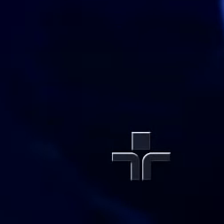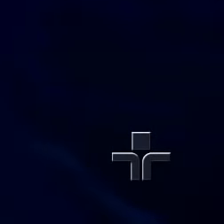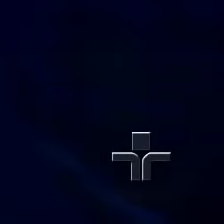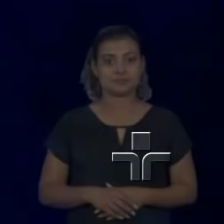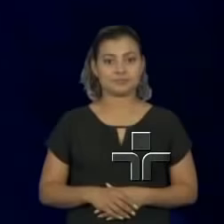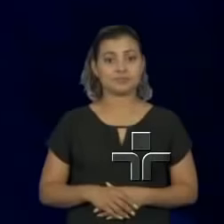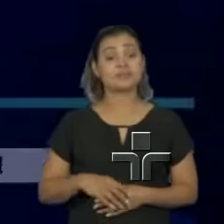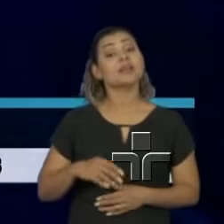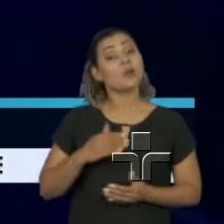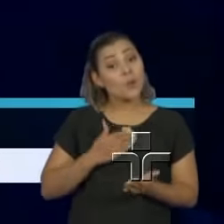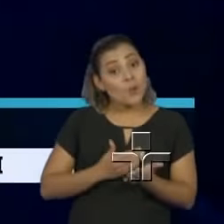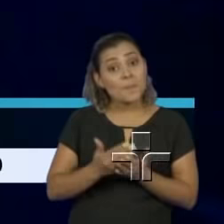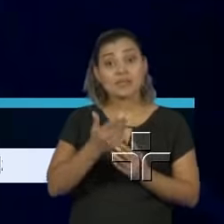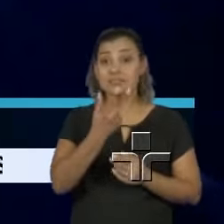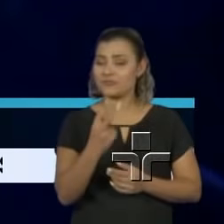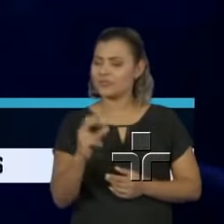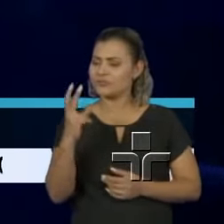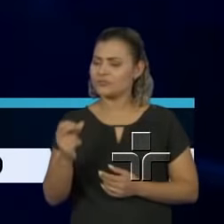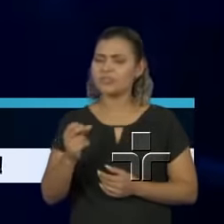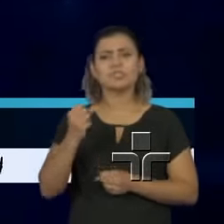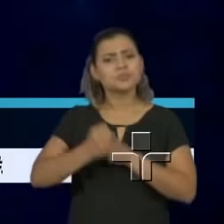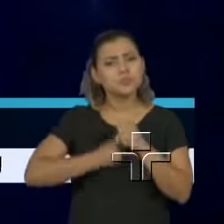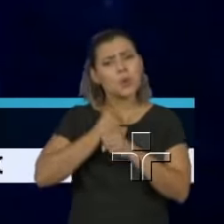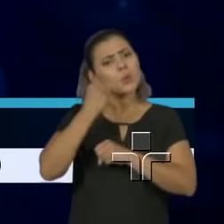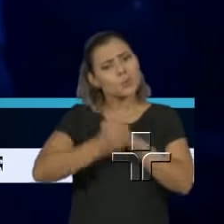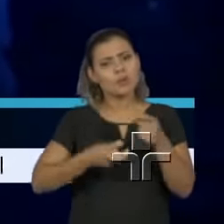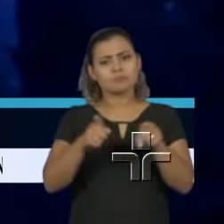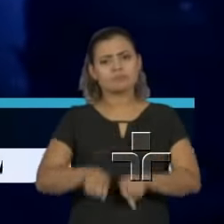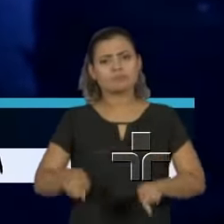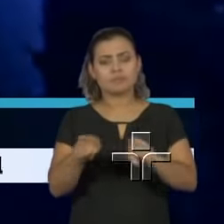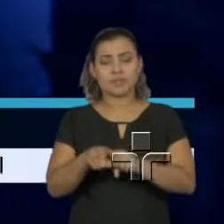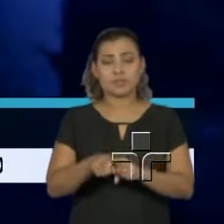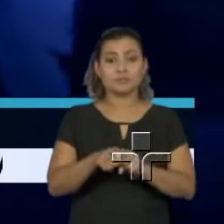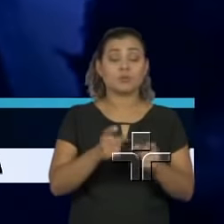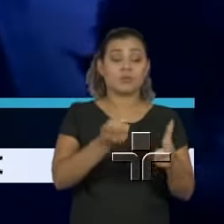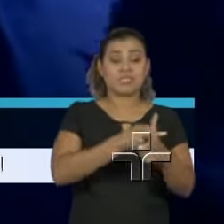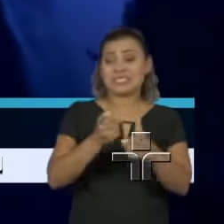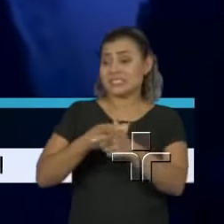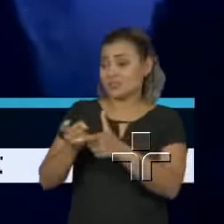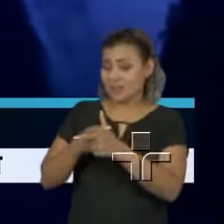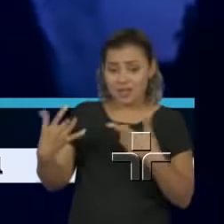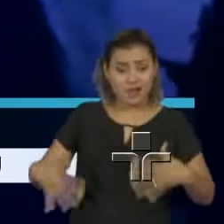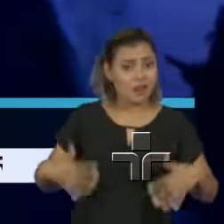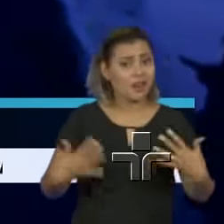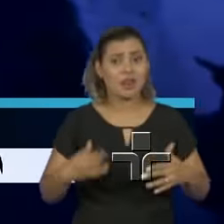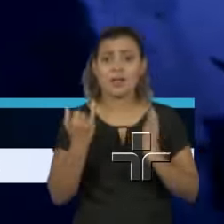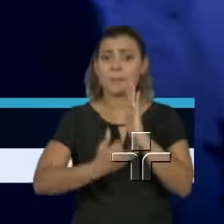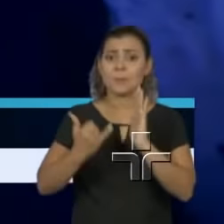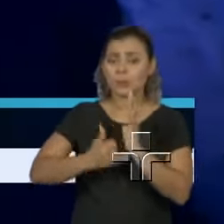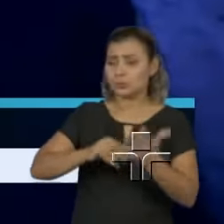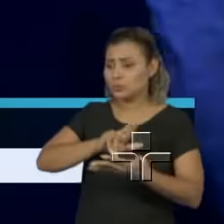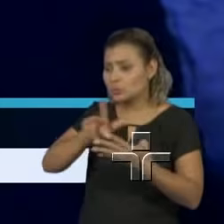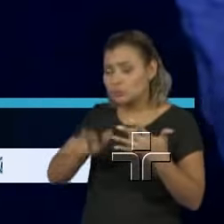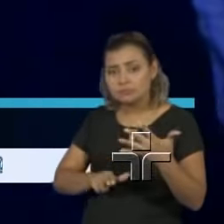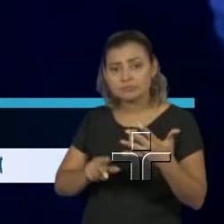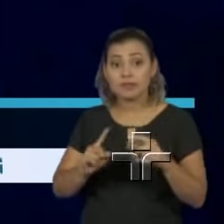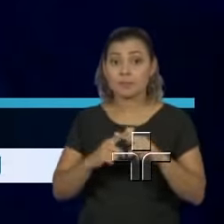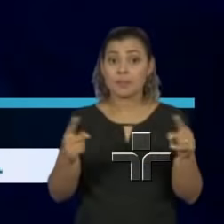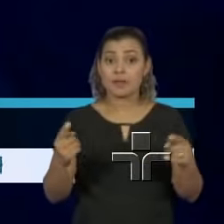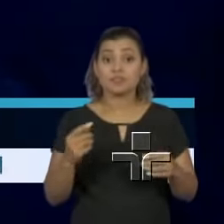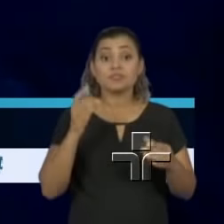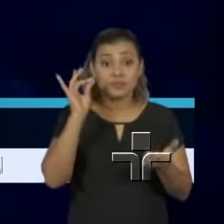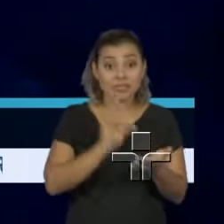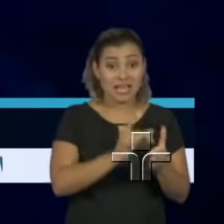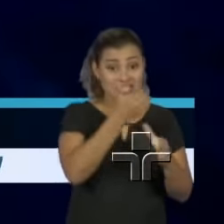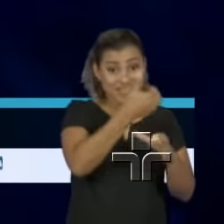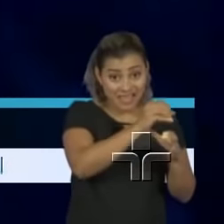E todo começo de ano é a mesma coisa. As contas e impostos chegam sistematicamente, mas neste ano, somente 1 em cada